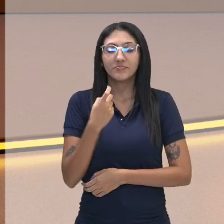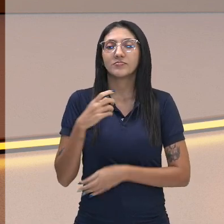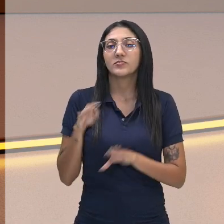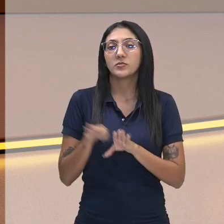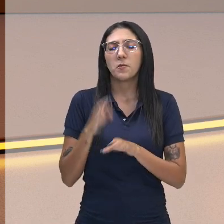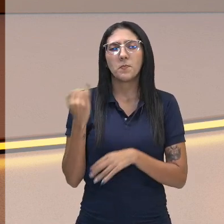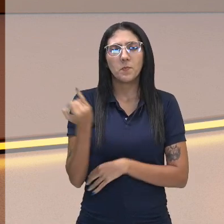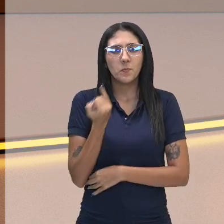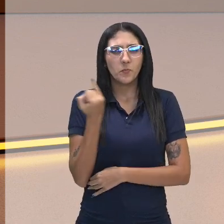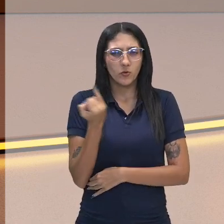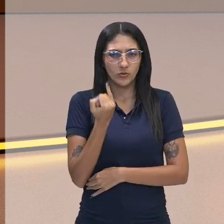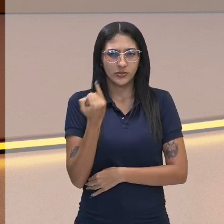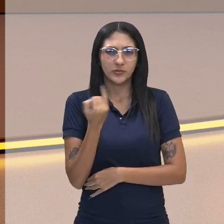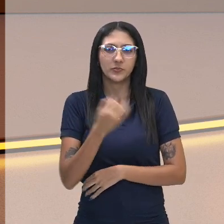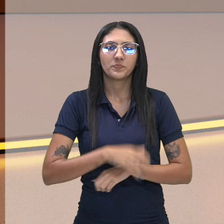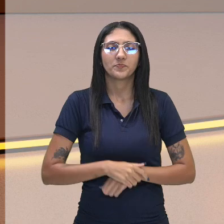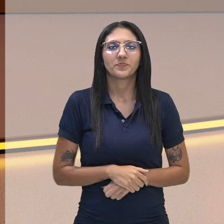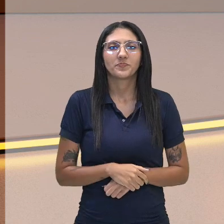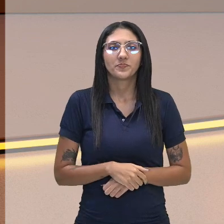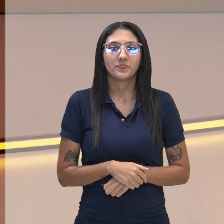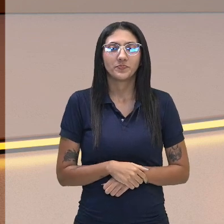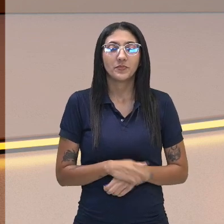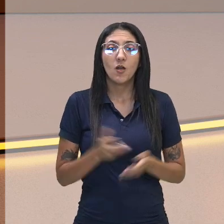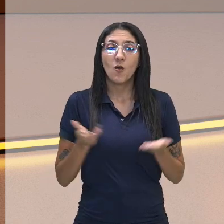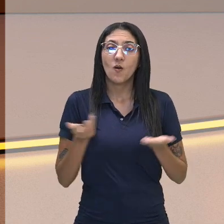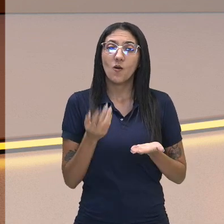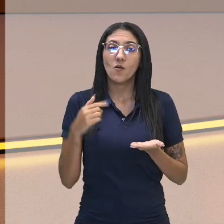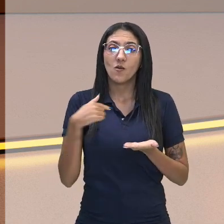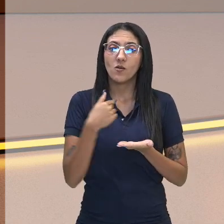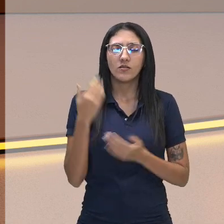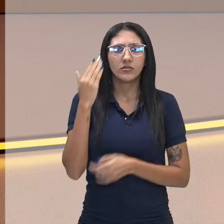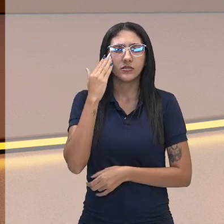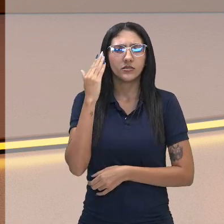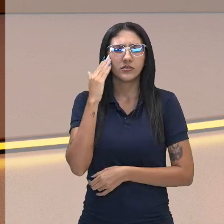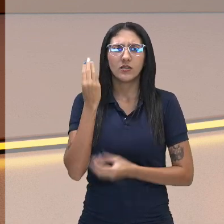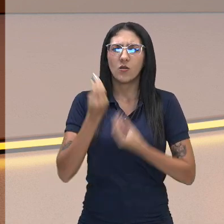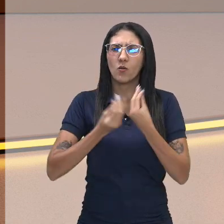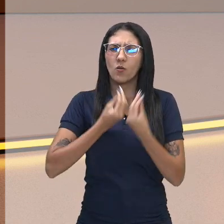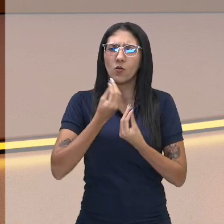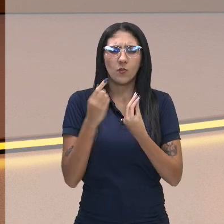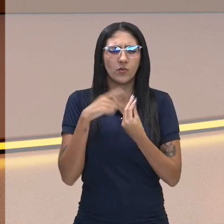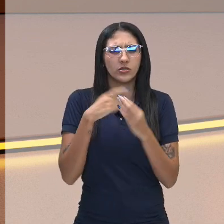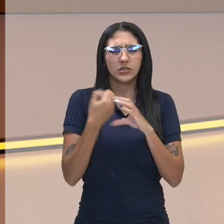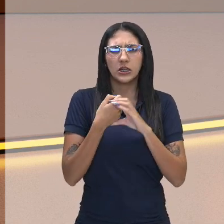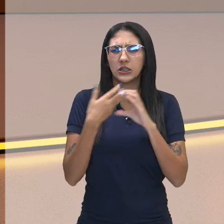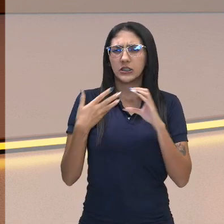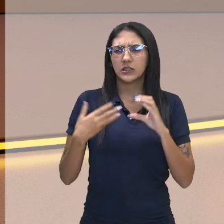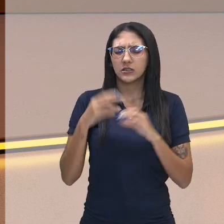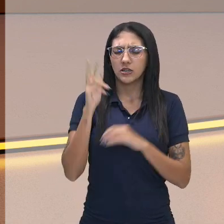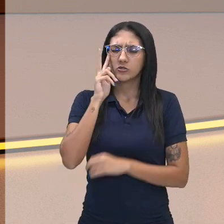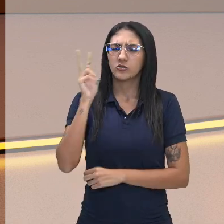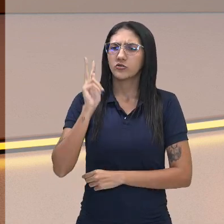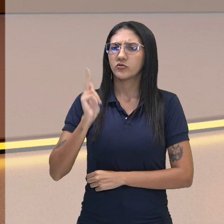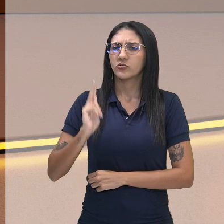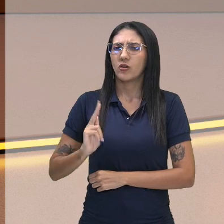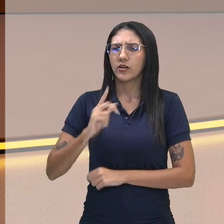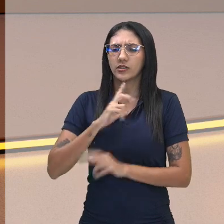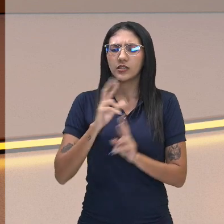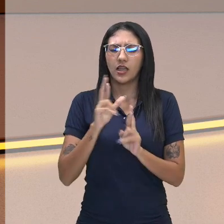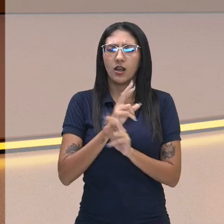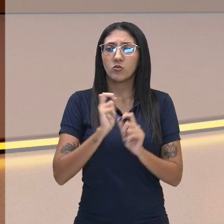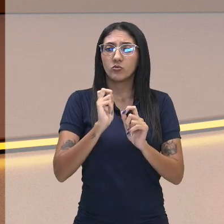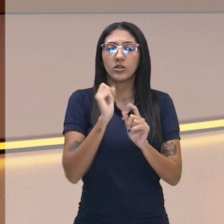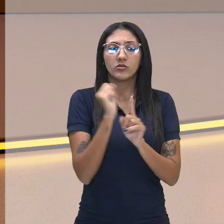importante. Compreender, os registros históricos relacionados às